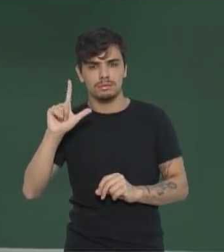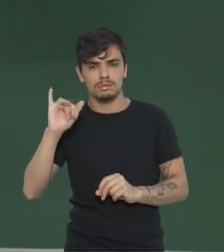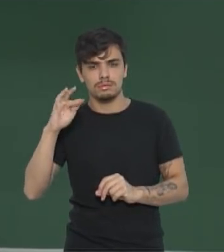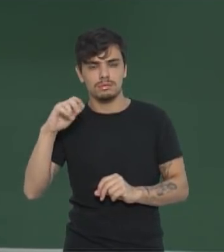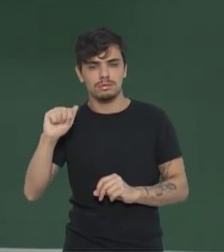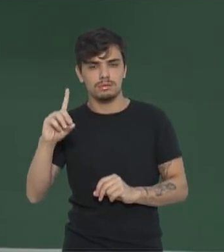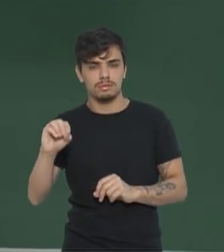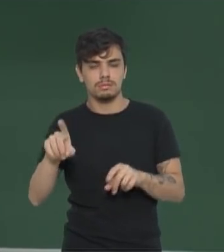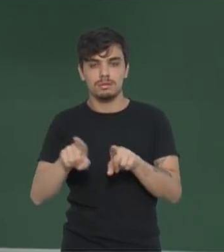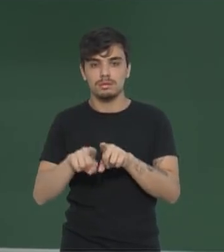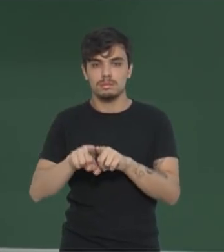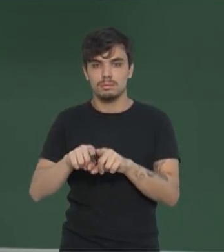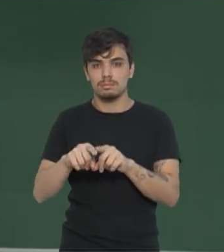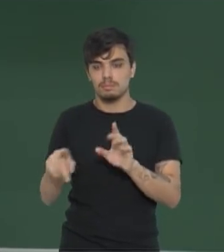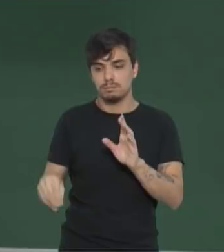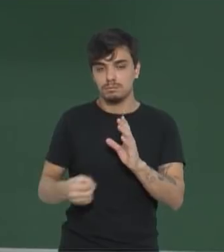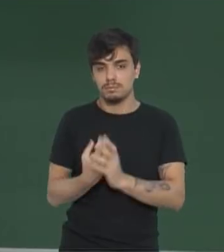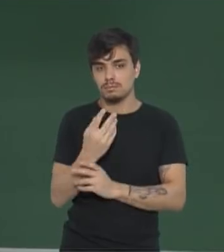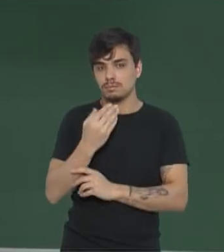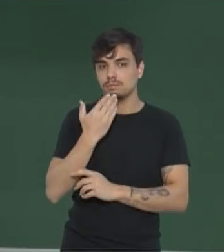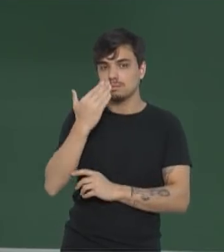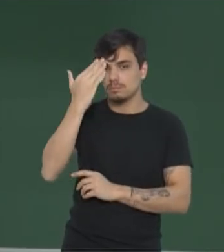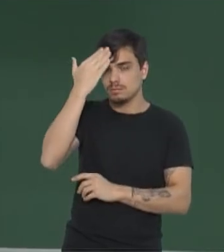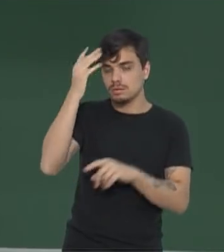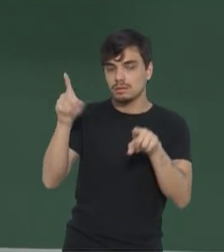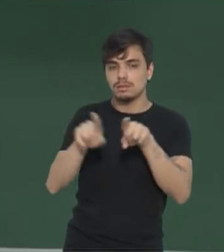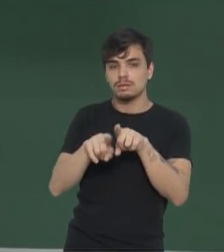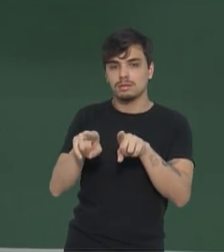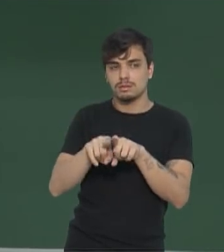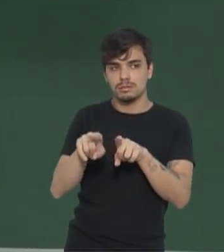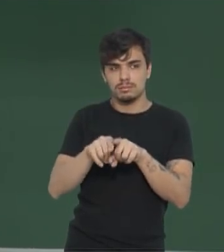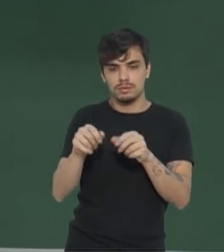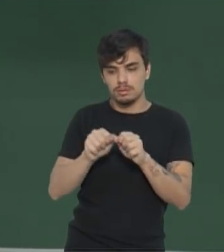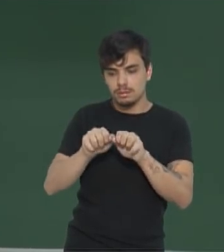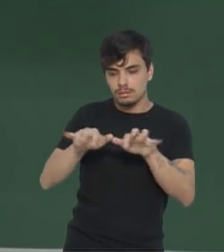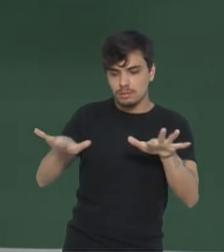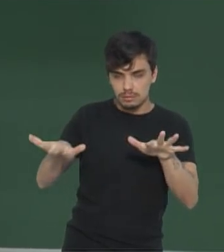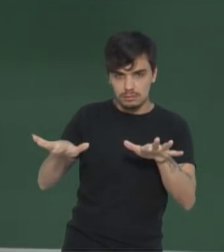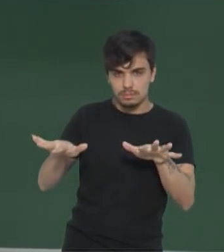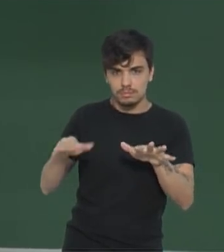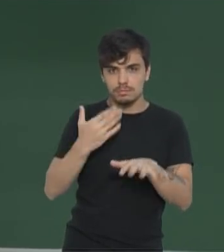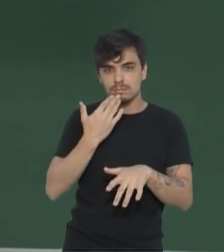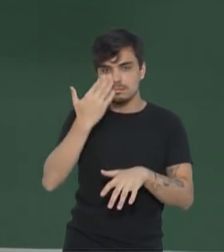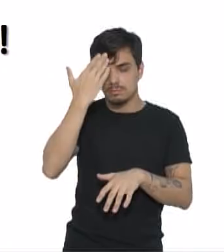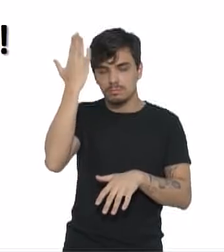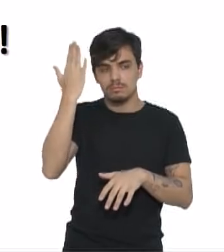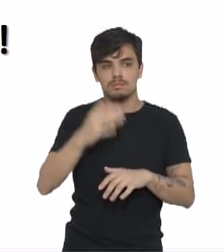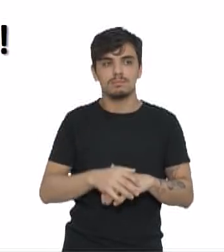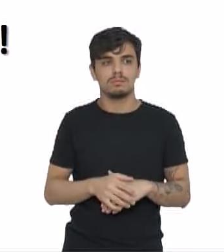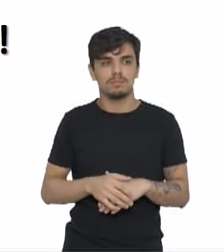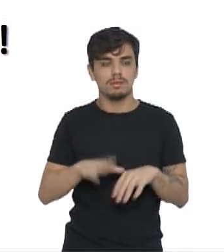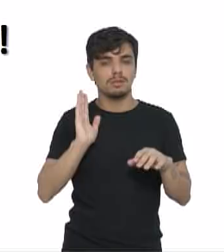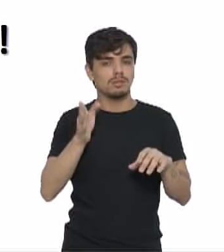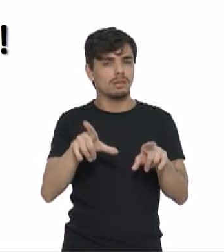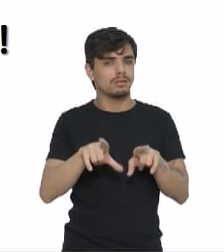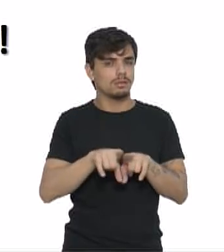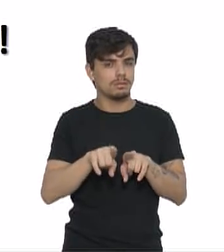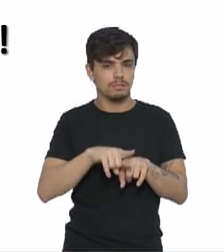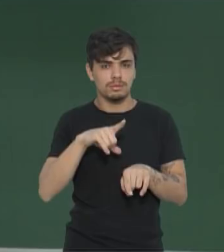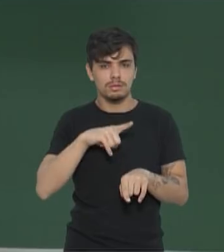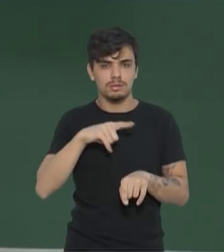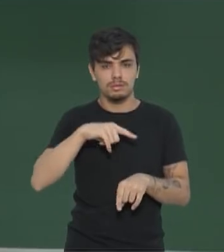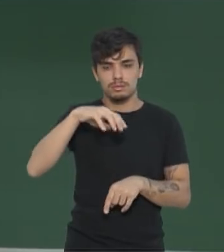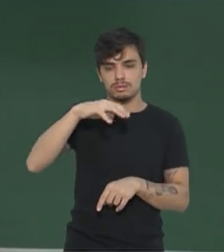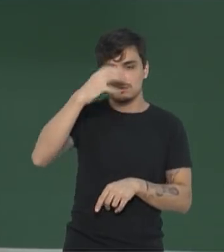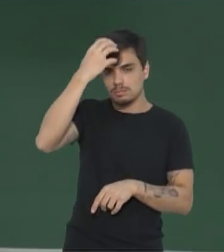de origem árabe, resultado dessa expansão árabe, mas nós já tínhamos um reino de Castela,